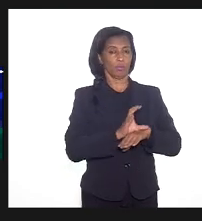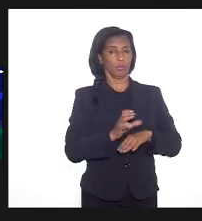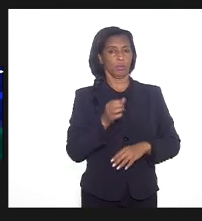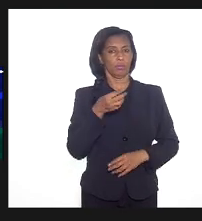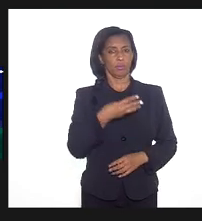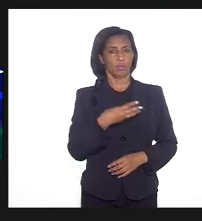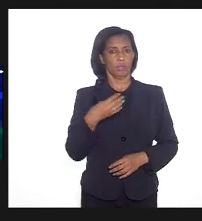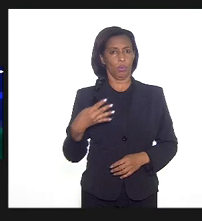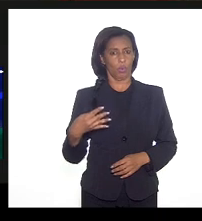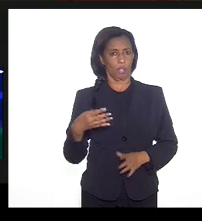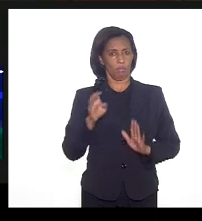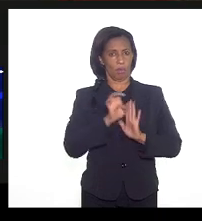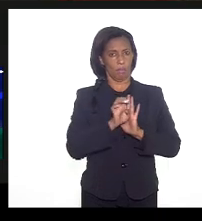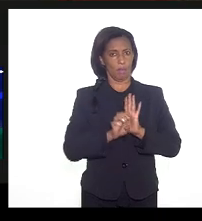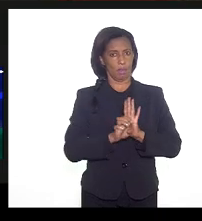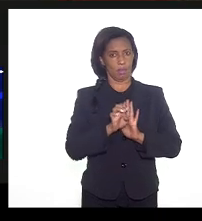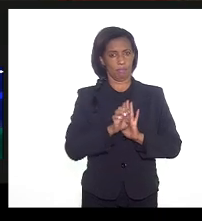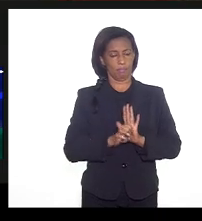obrigado